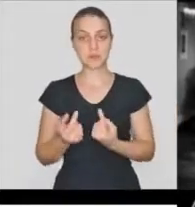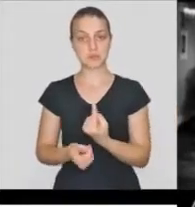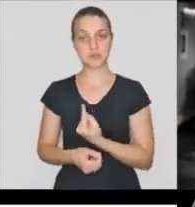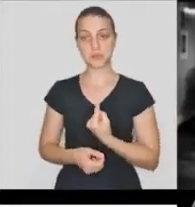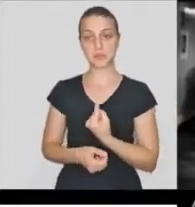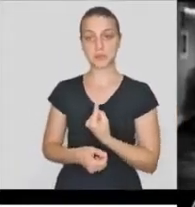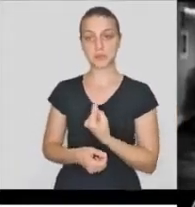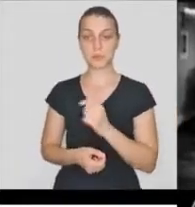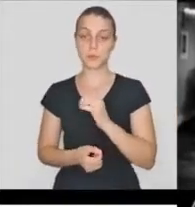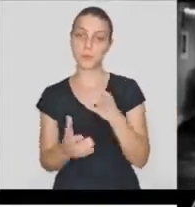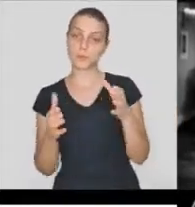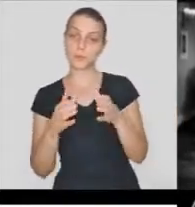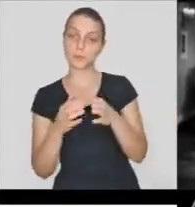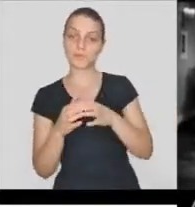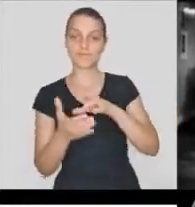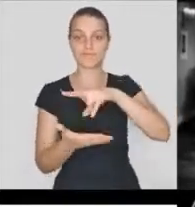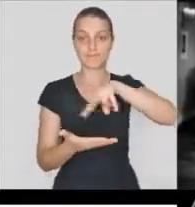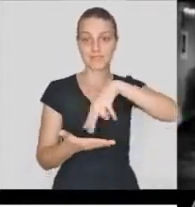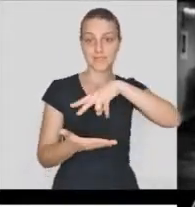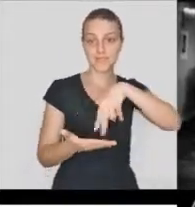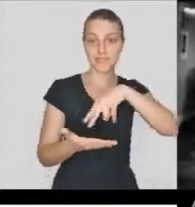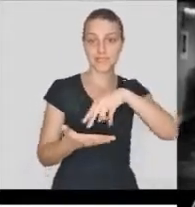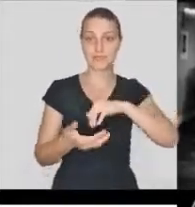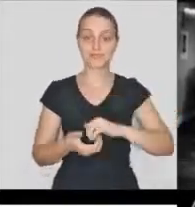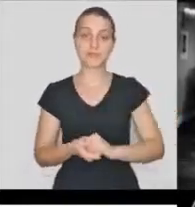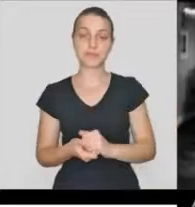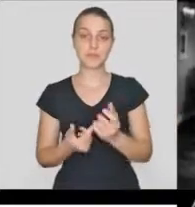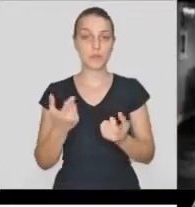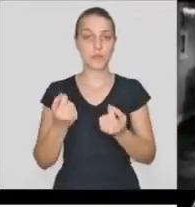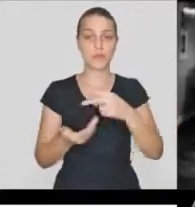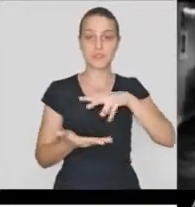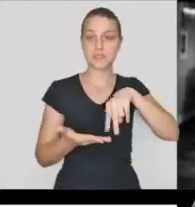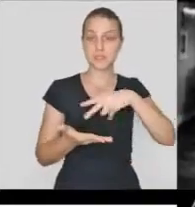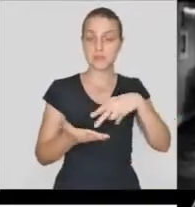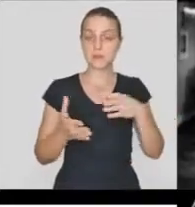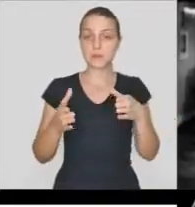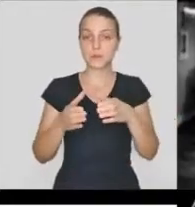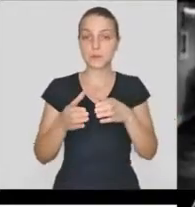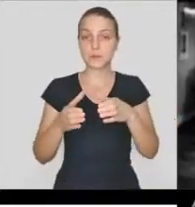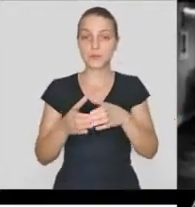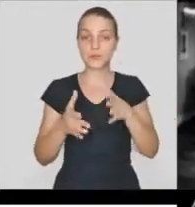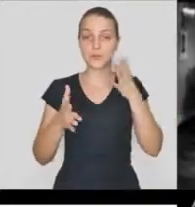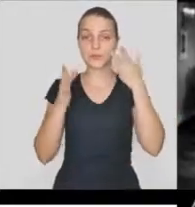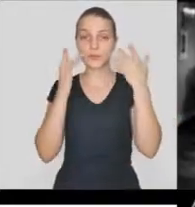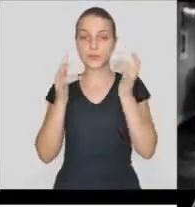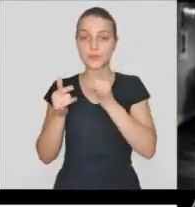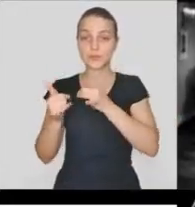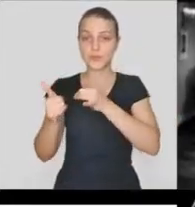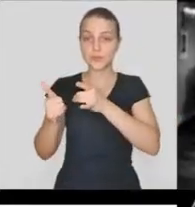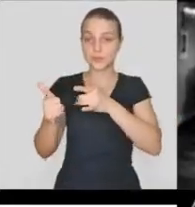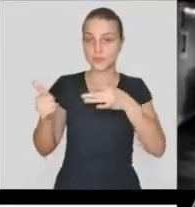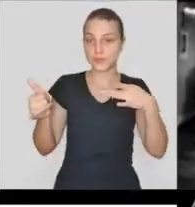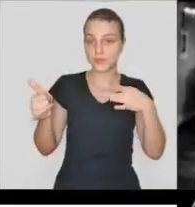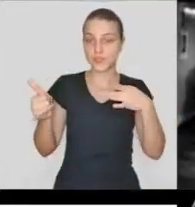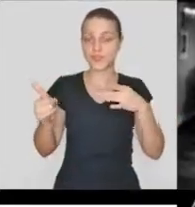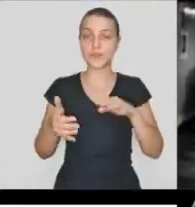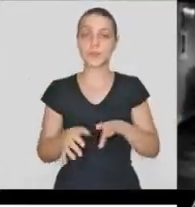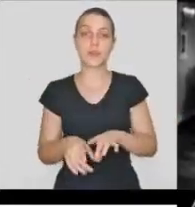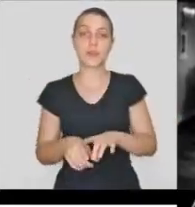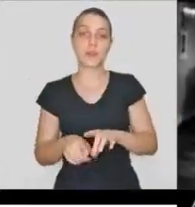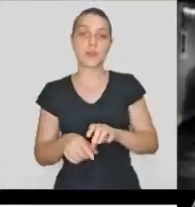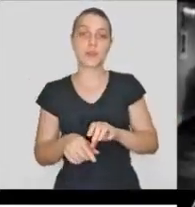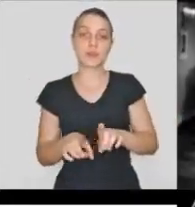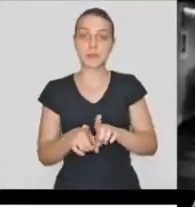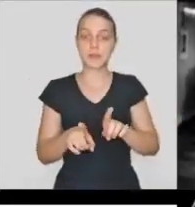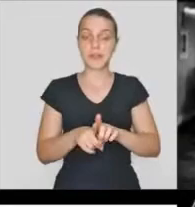individual, outras de dança coletiva, algumas de grupos indígenas, outras de cinema, como Fred Astaire lá em cima,